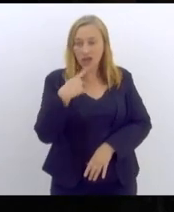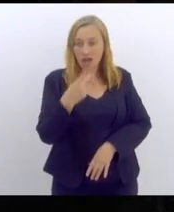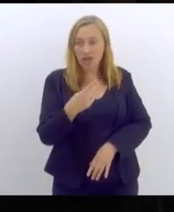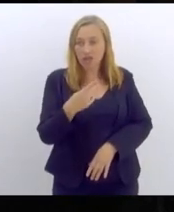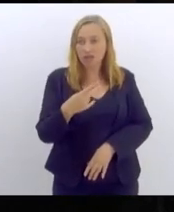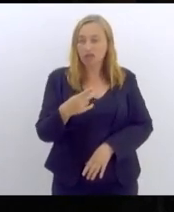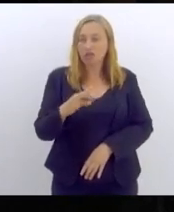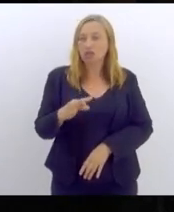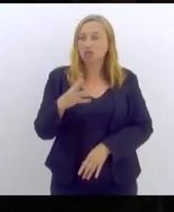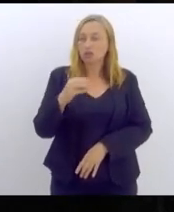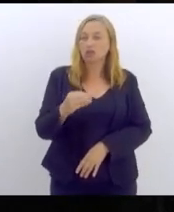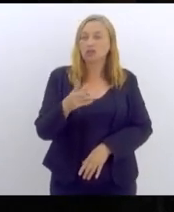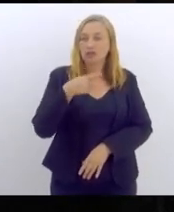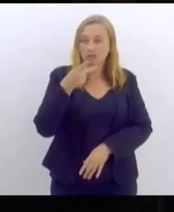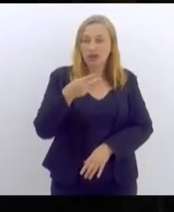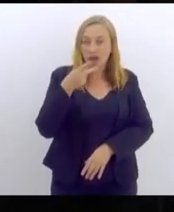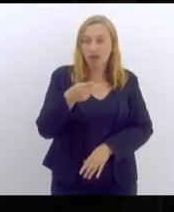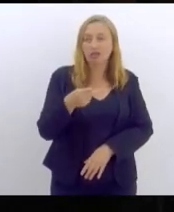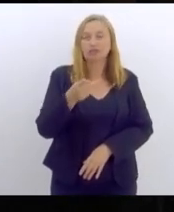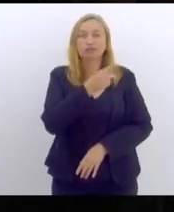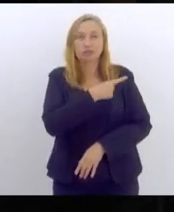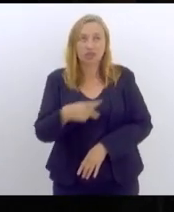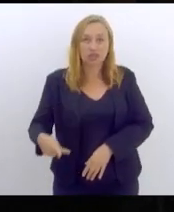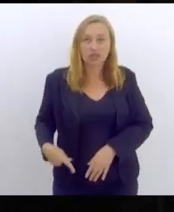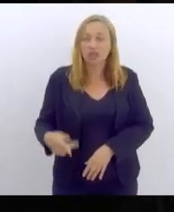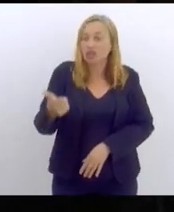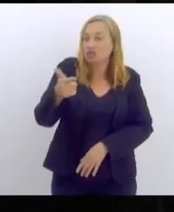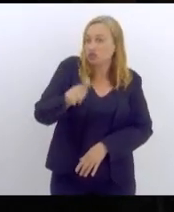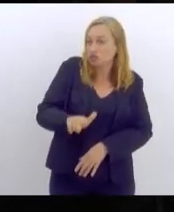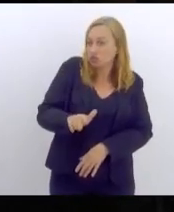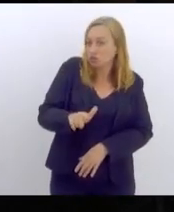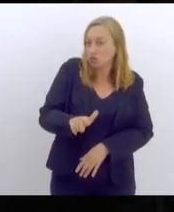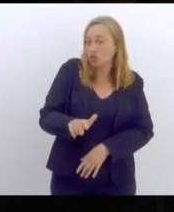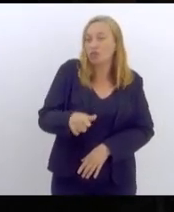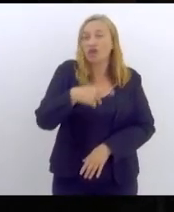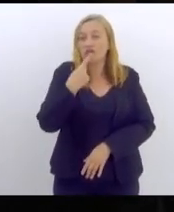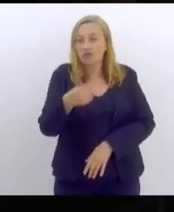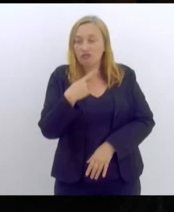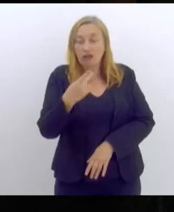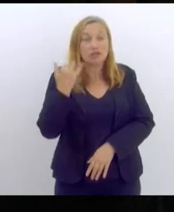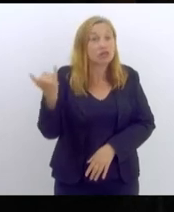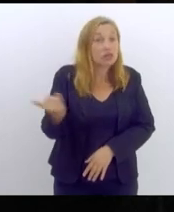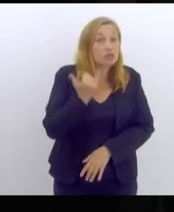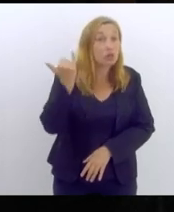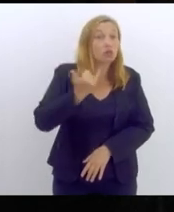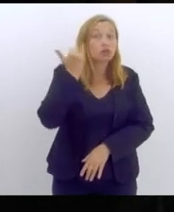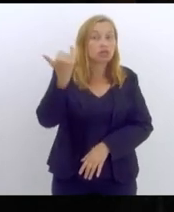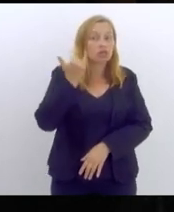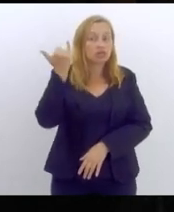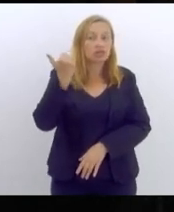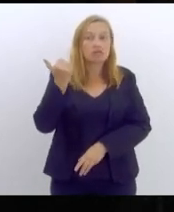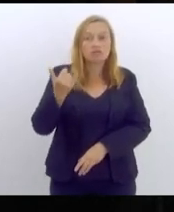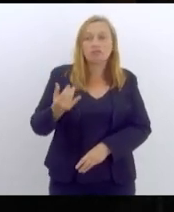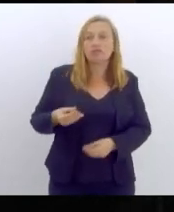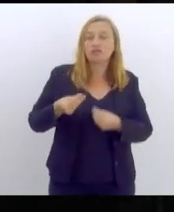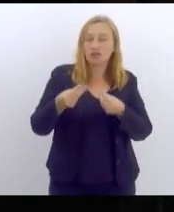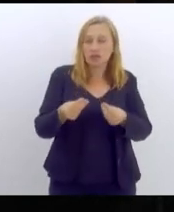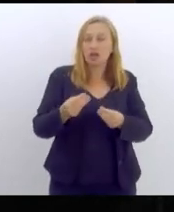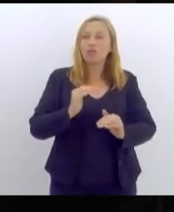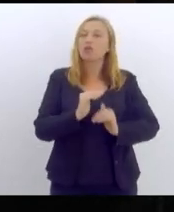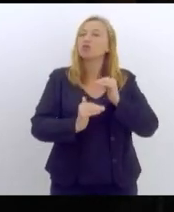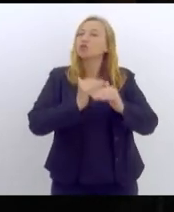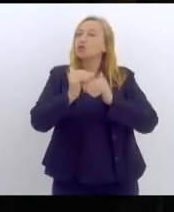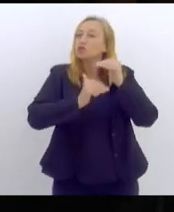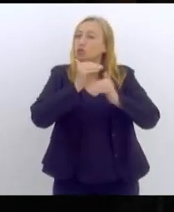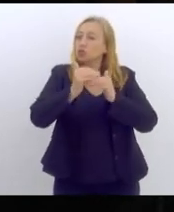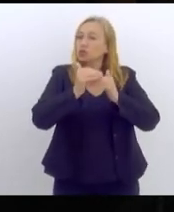falas do presidente, novamente, ele coloca a importância que ele vai dar para o